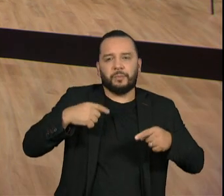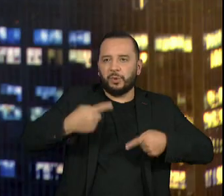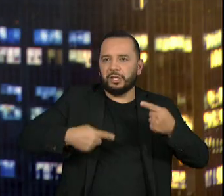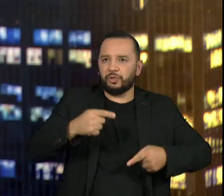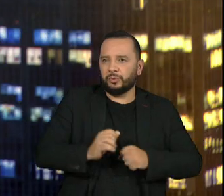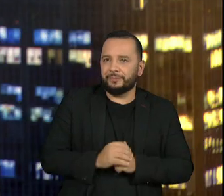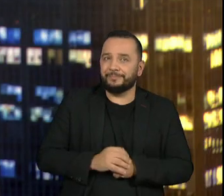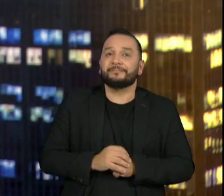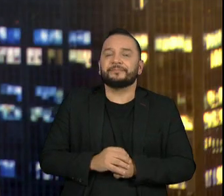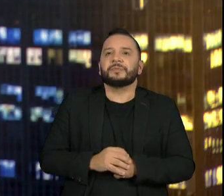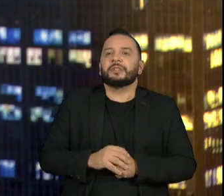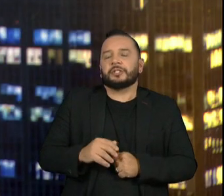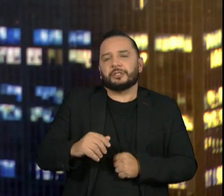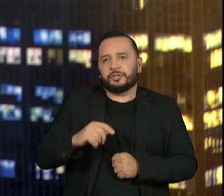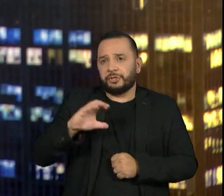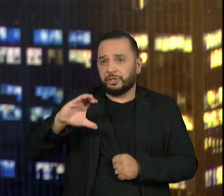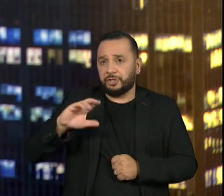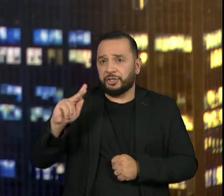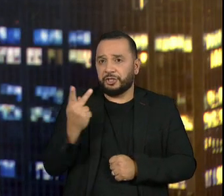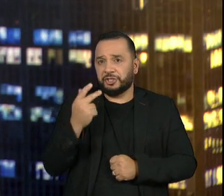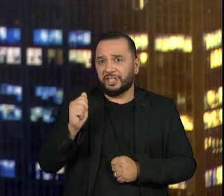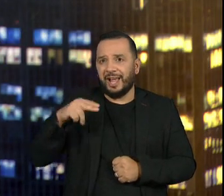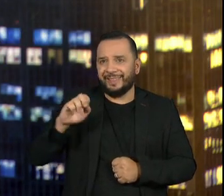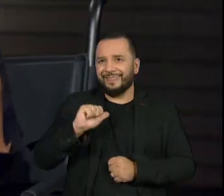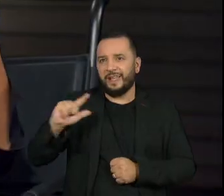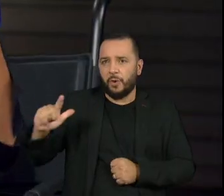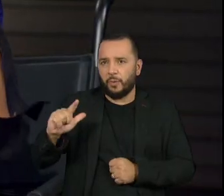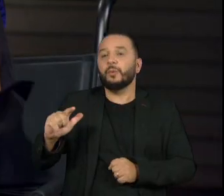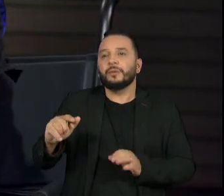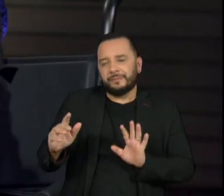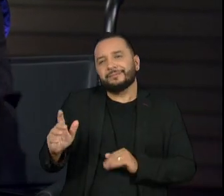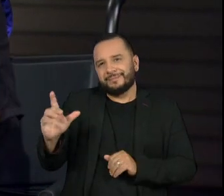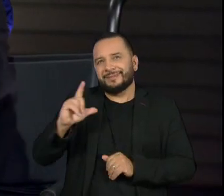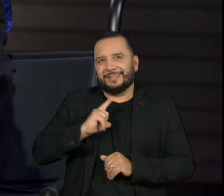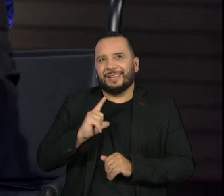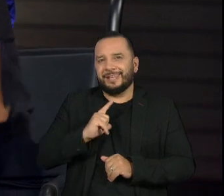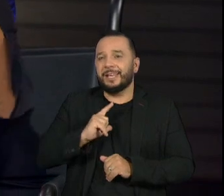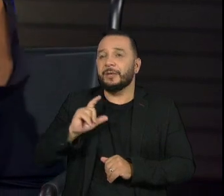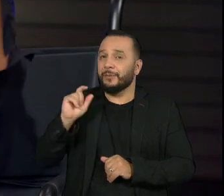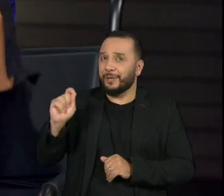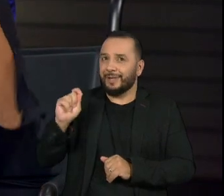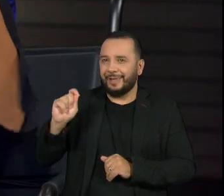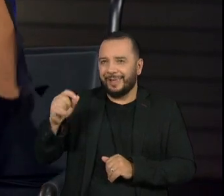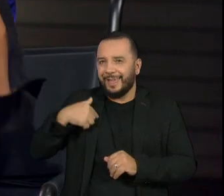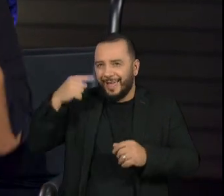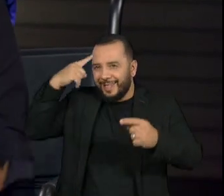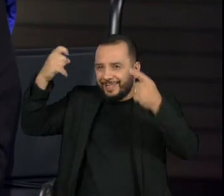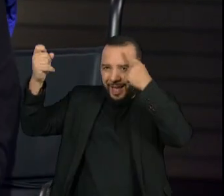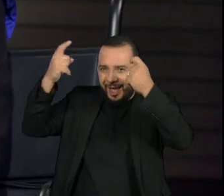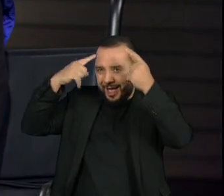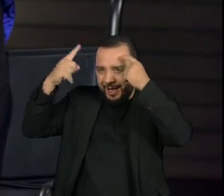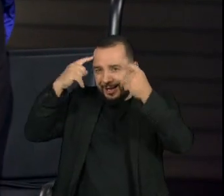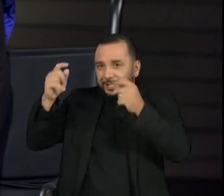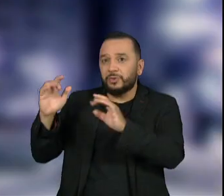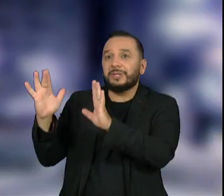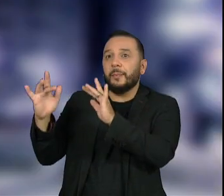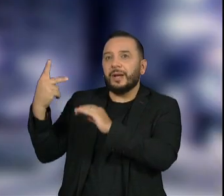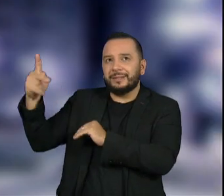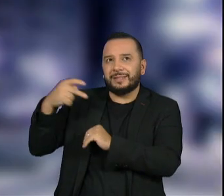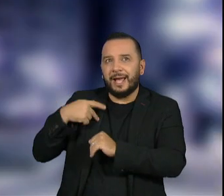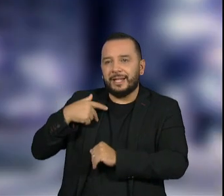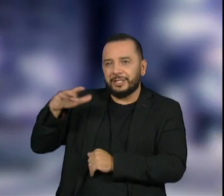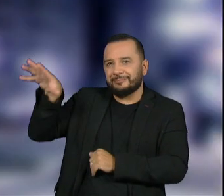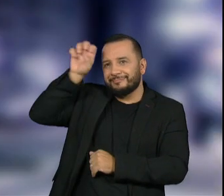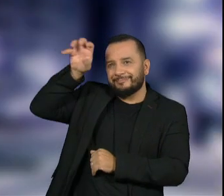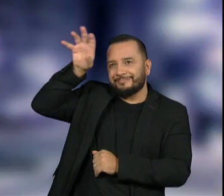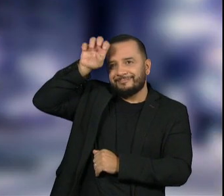a Chanel leva muito para os namorados dela, né? E ela, digamos, ela roubava as ideias, digamos, dos namorados. Mas ela